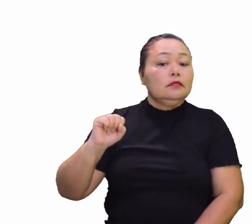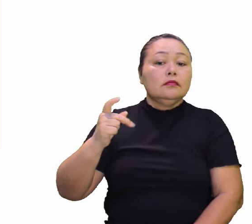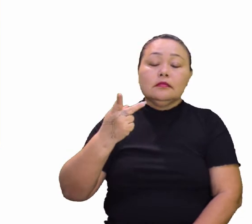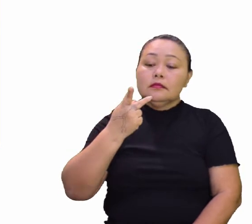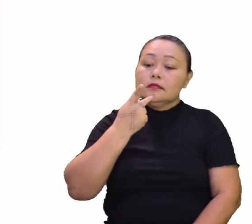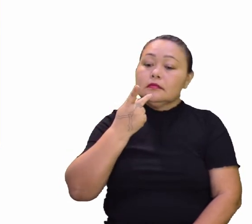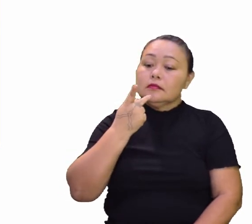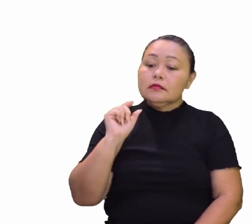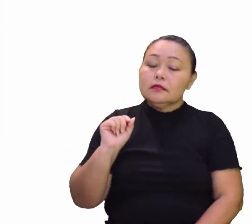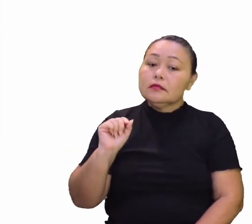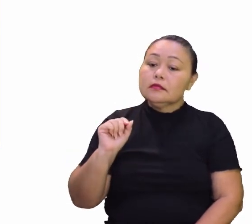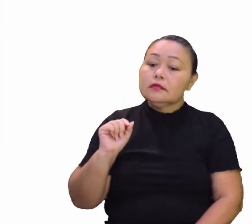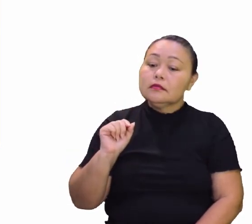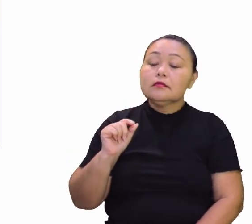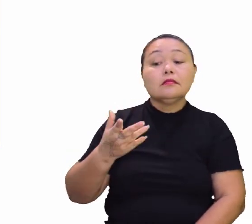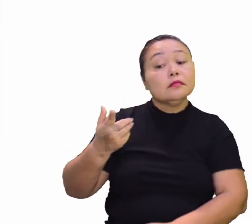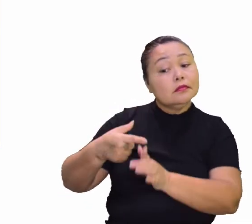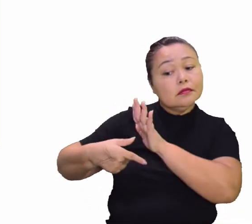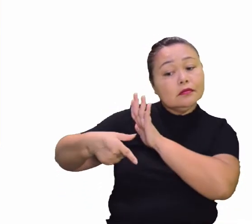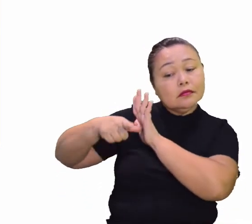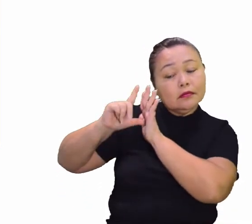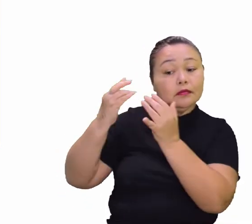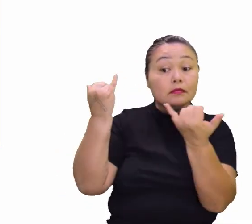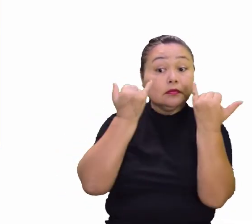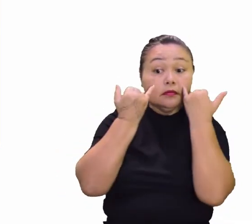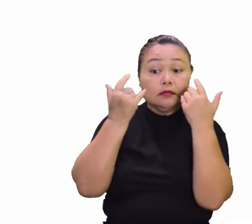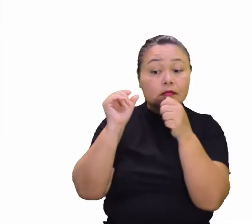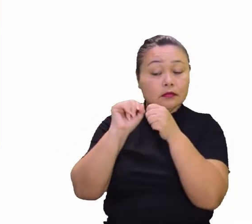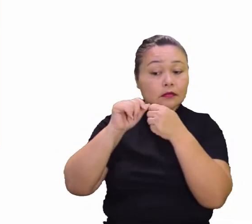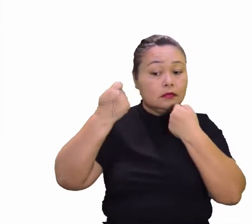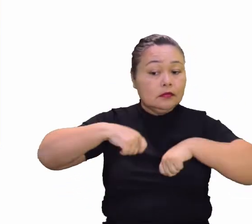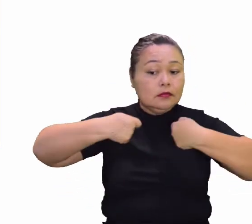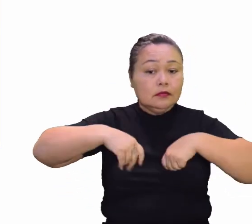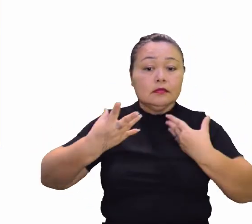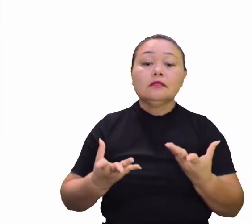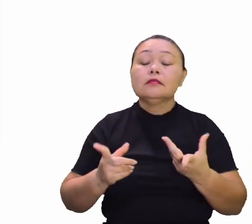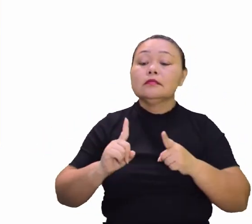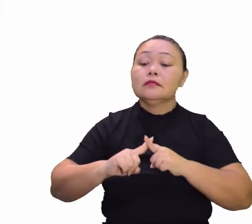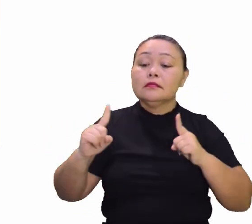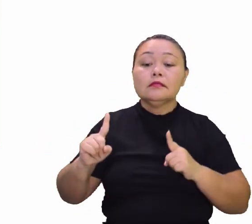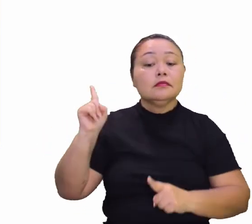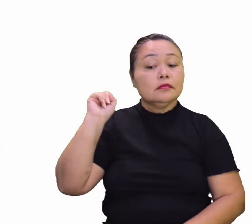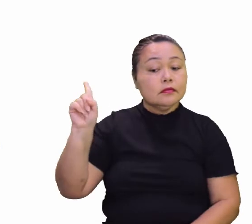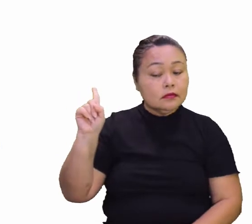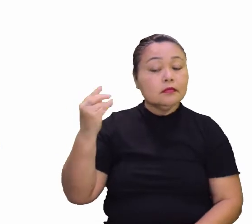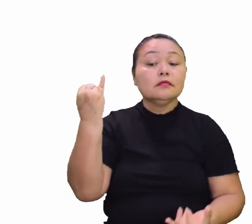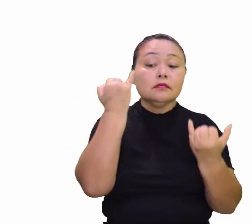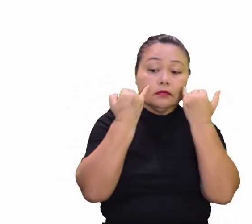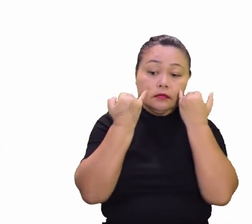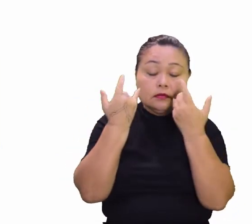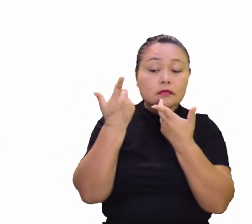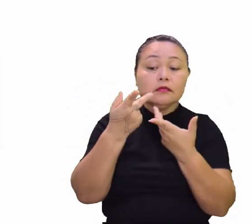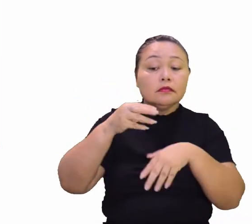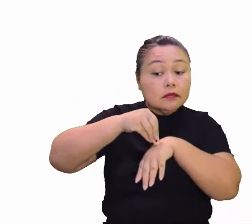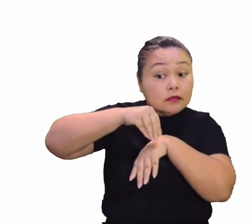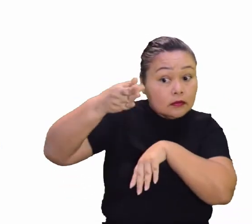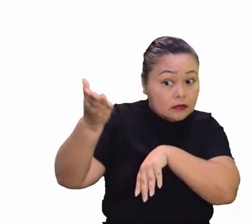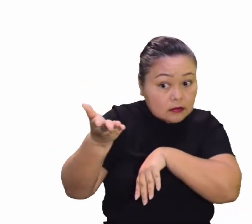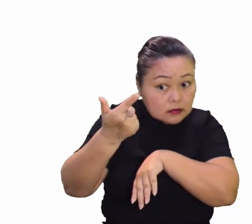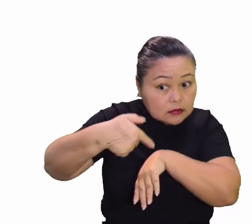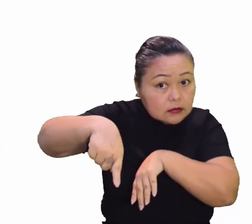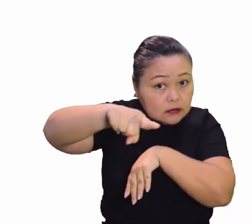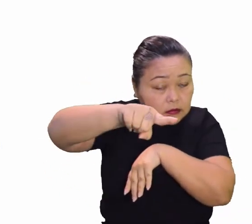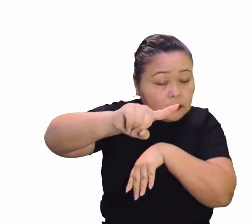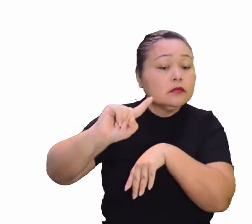gente falou que anteriormente aquelas informações não eram necessárias decorar. Mas essa informação que a gente vai passar agora